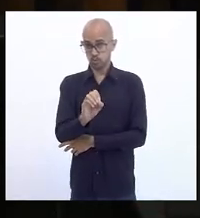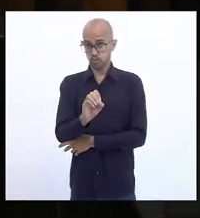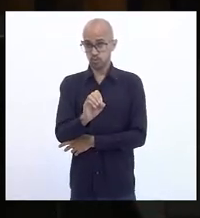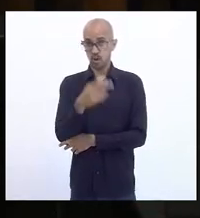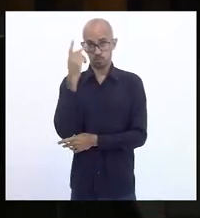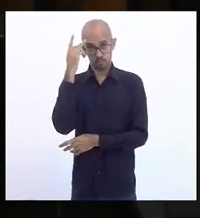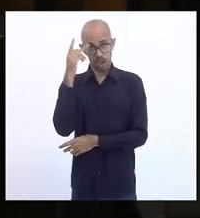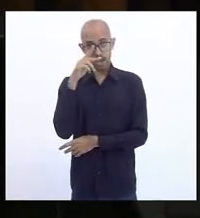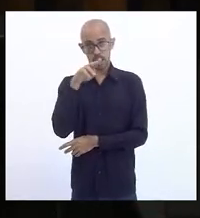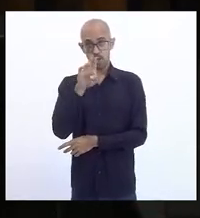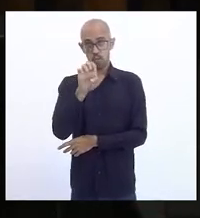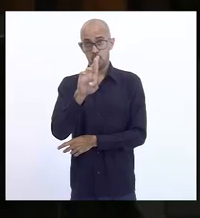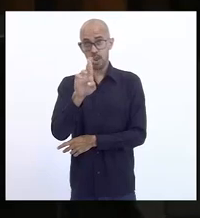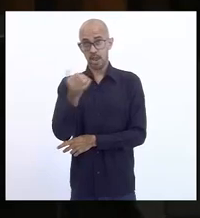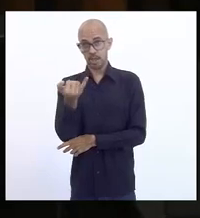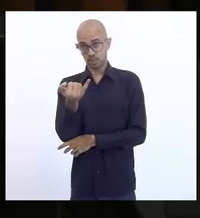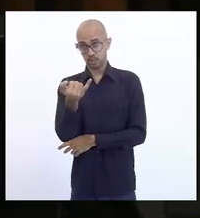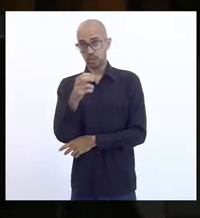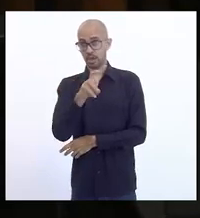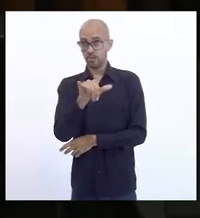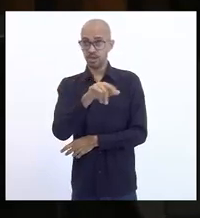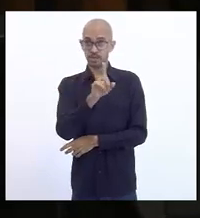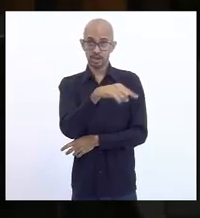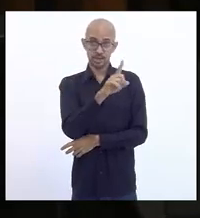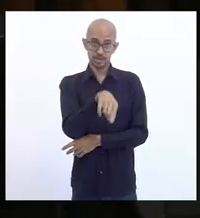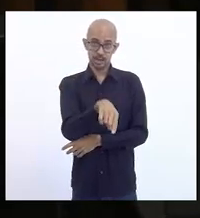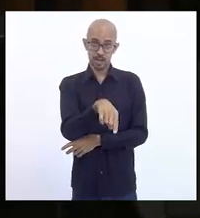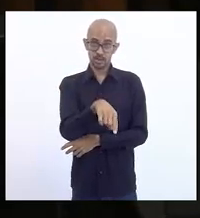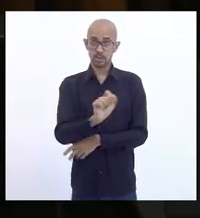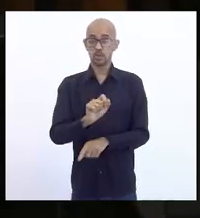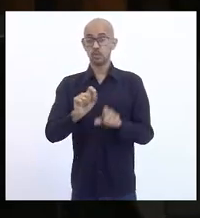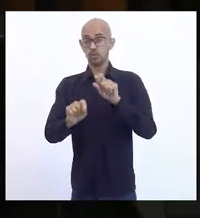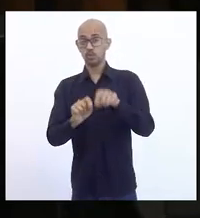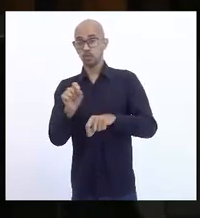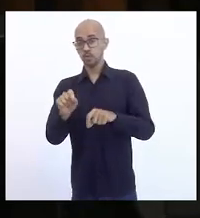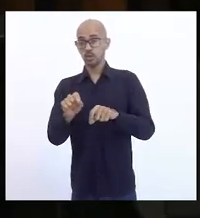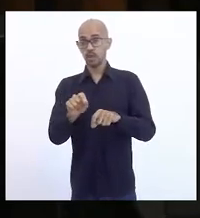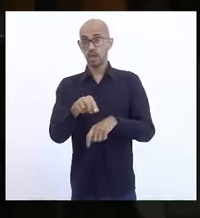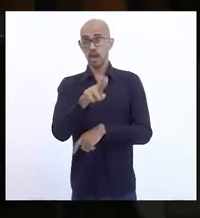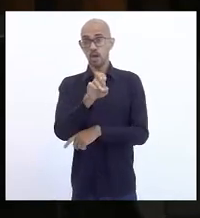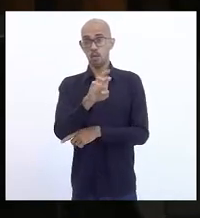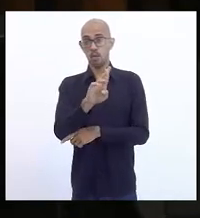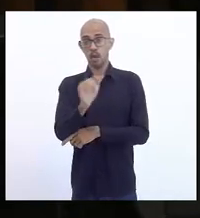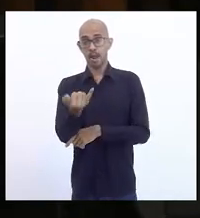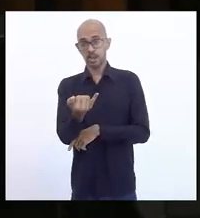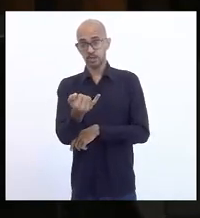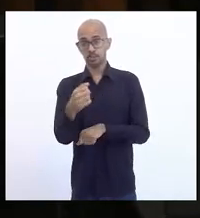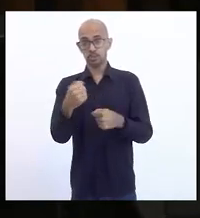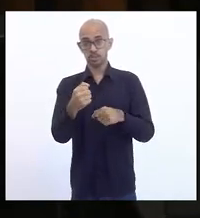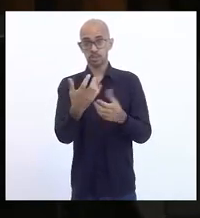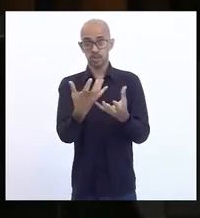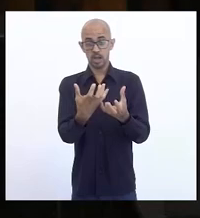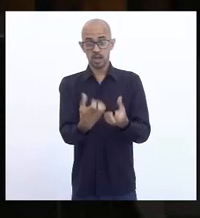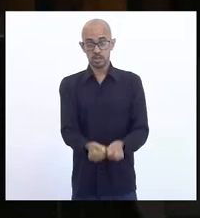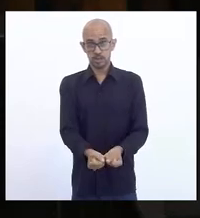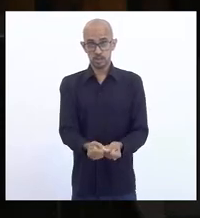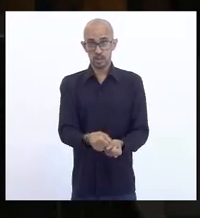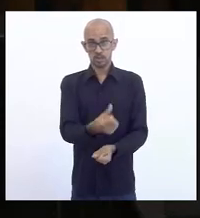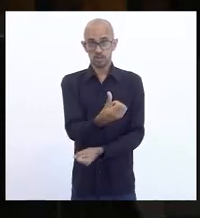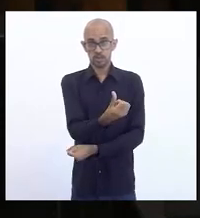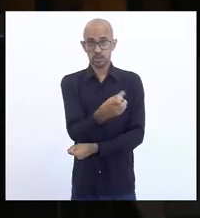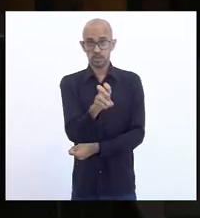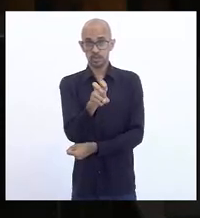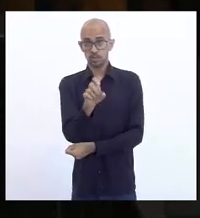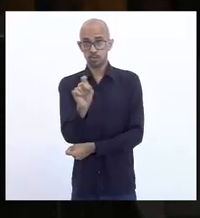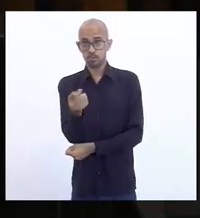para a UERJ e ela será extinta, a UERJ tem que absorver os seus 65 milhões